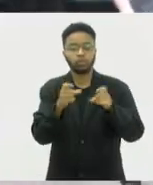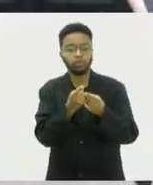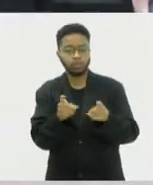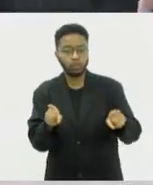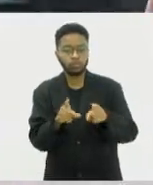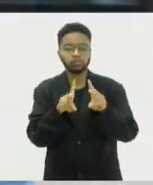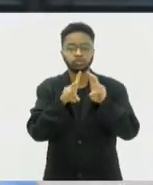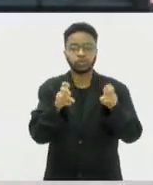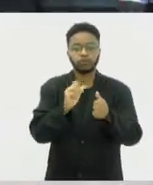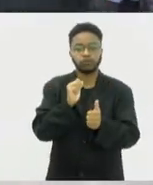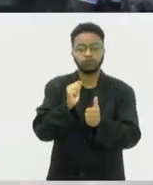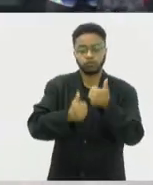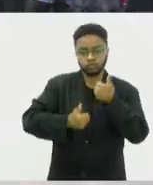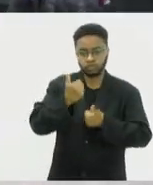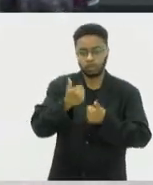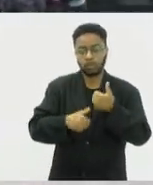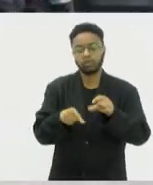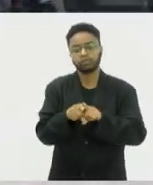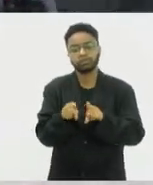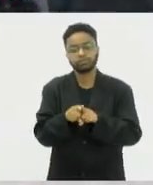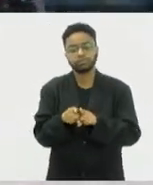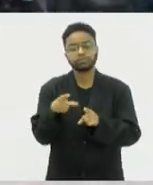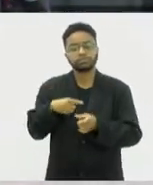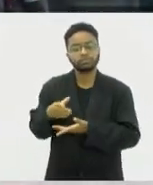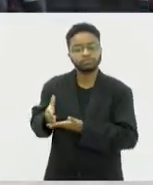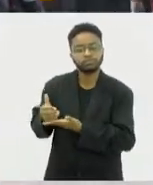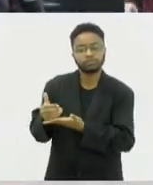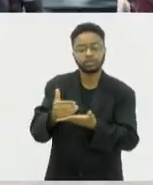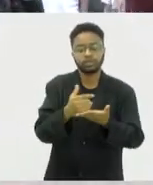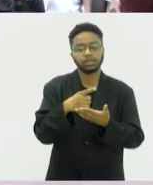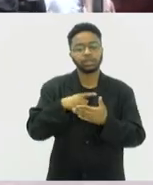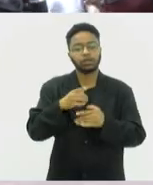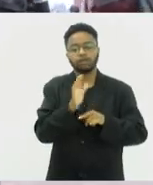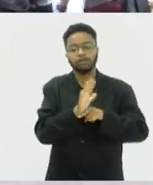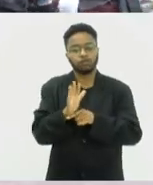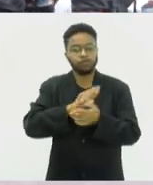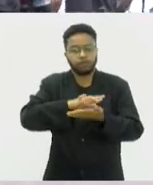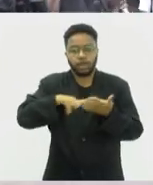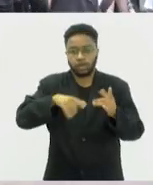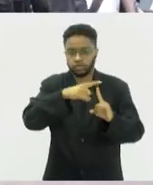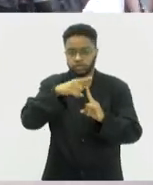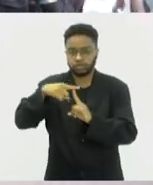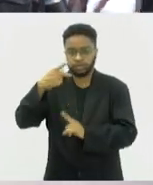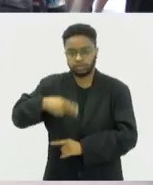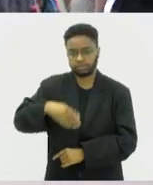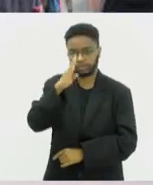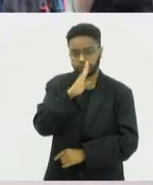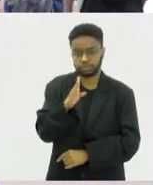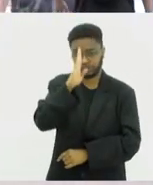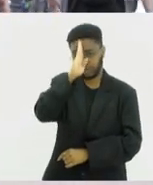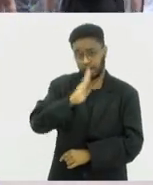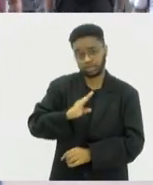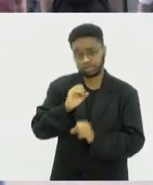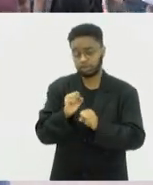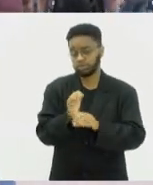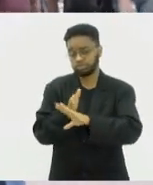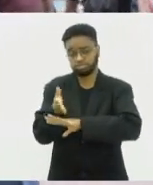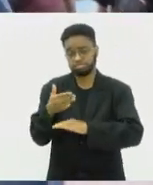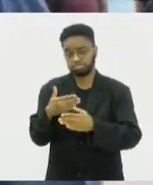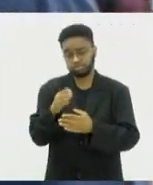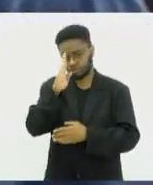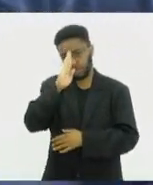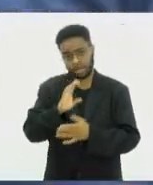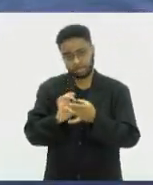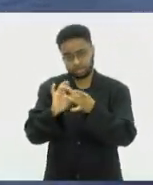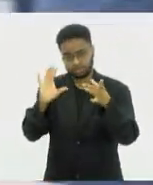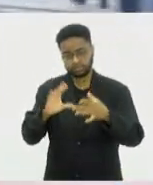sobre futebol, e uma curadoria que envolve curtas e longas de cinema brasileiro. Totalmente de graça, só chegar lá. Obrigado pela